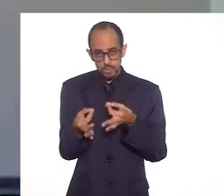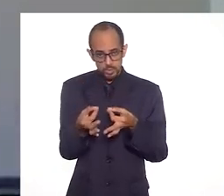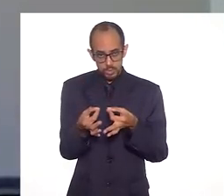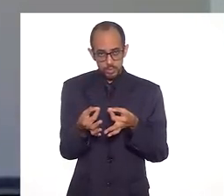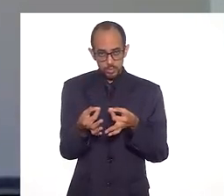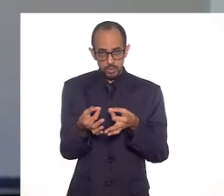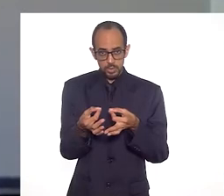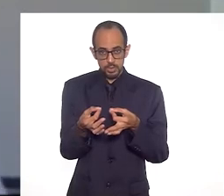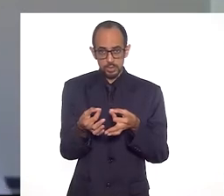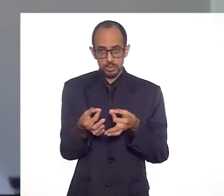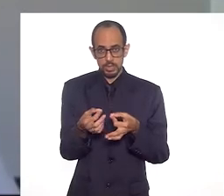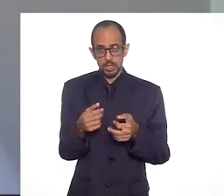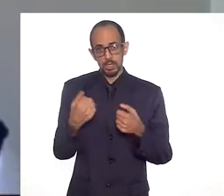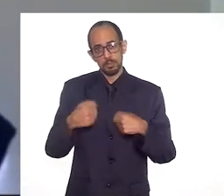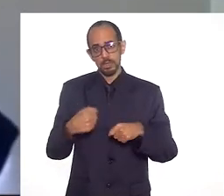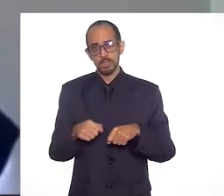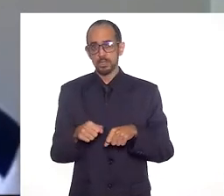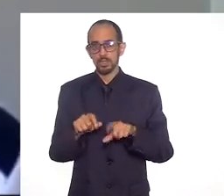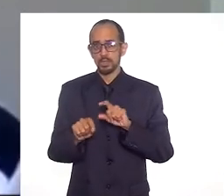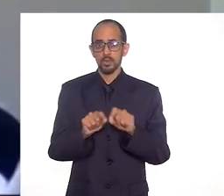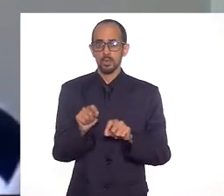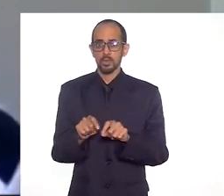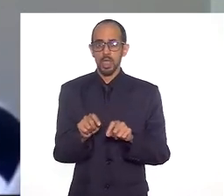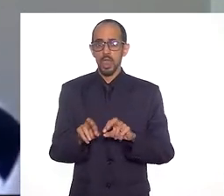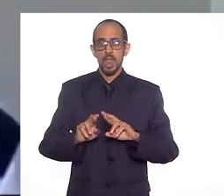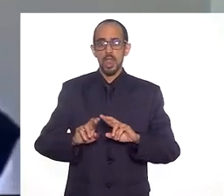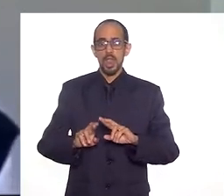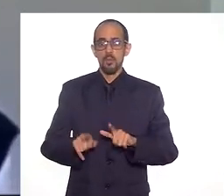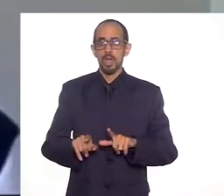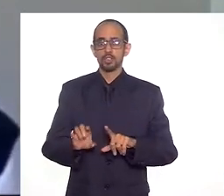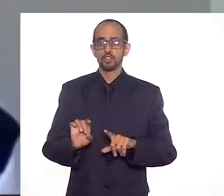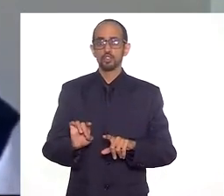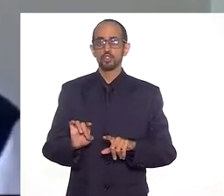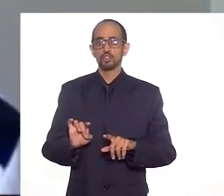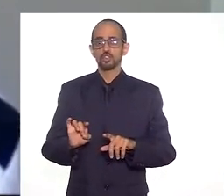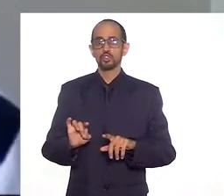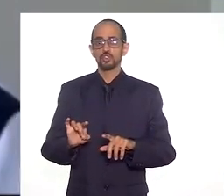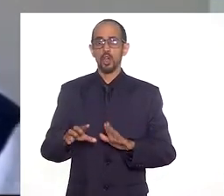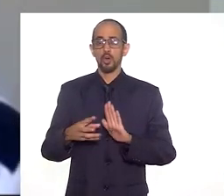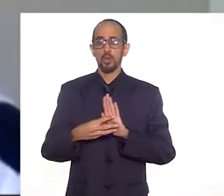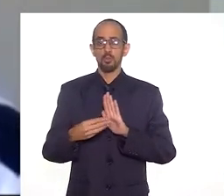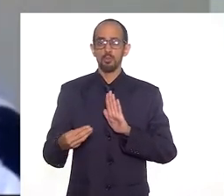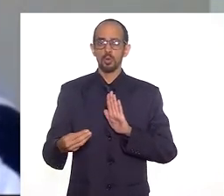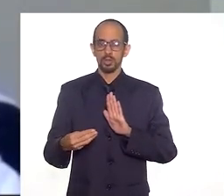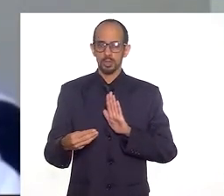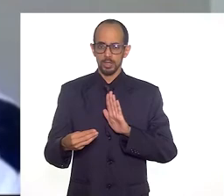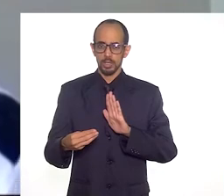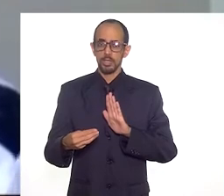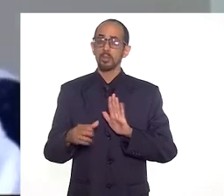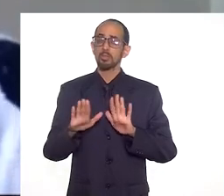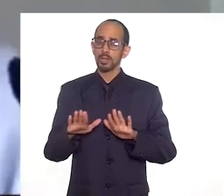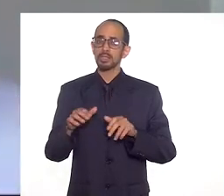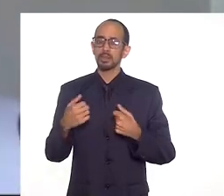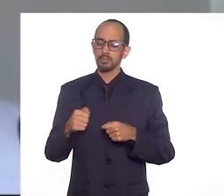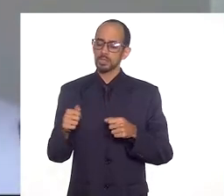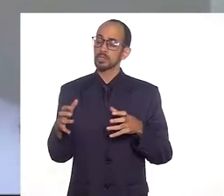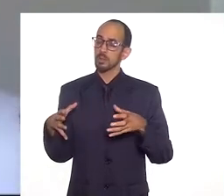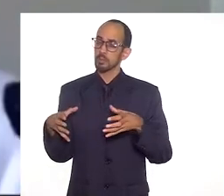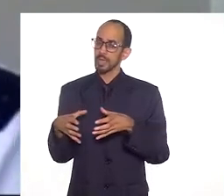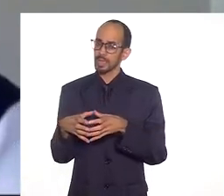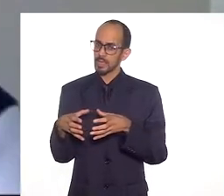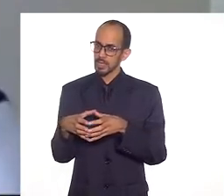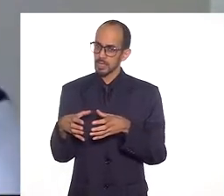que o investidor deu, né? Ele tem que estar não só com o modelo dele bem redondinho, mas ele já tem que ter uma